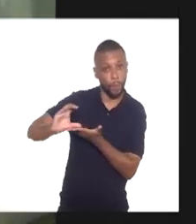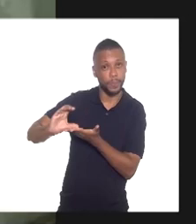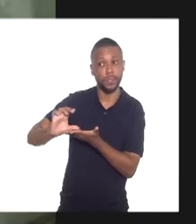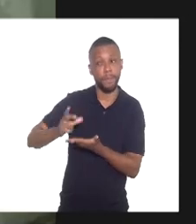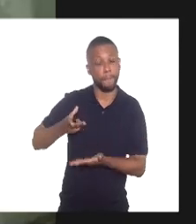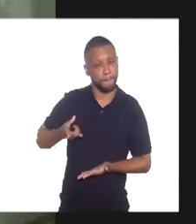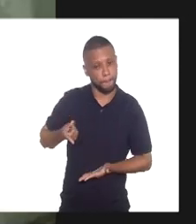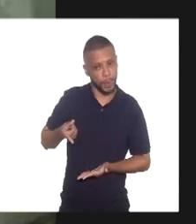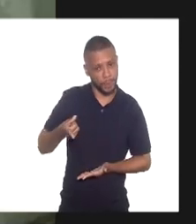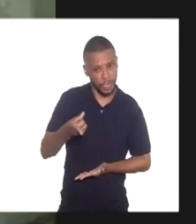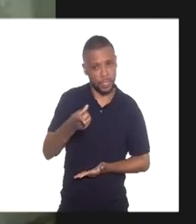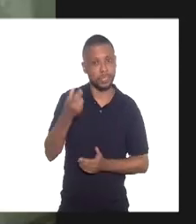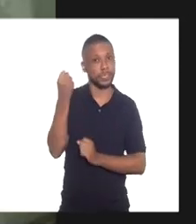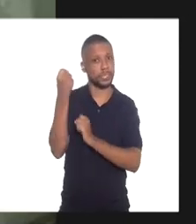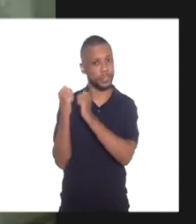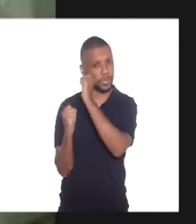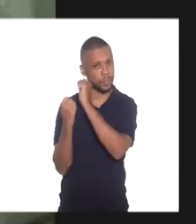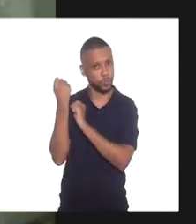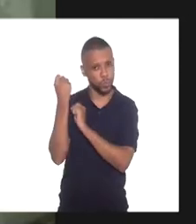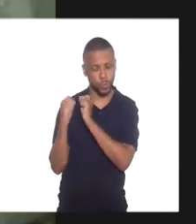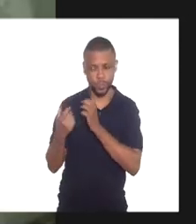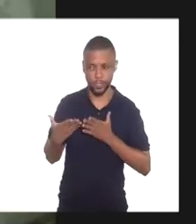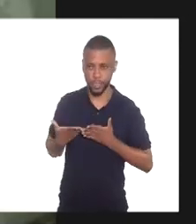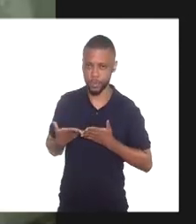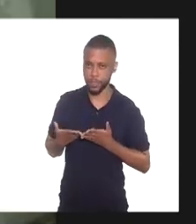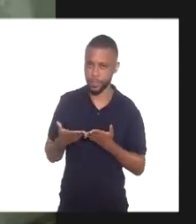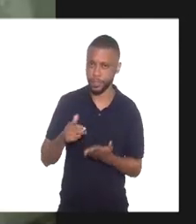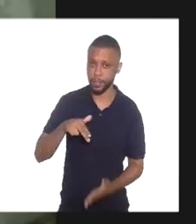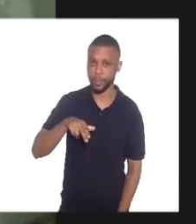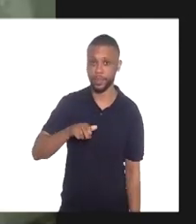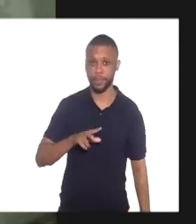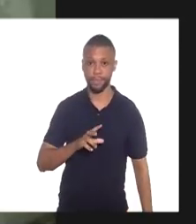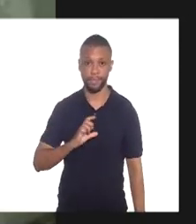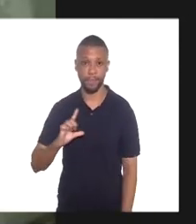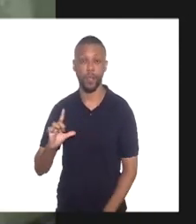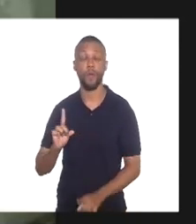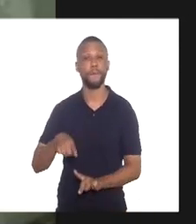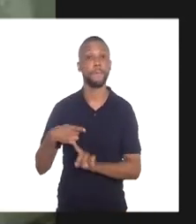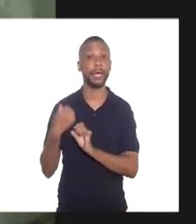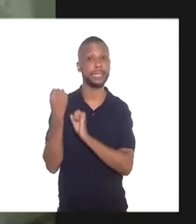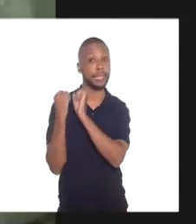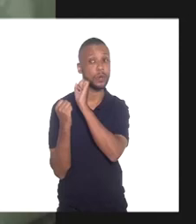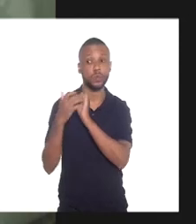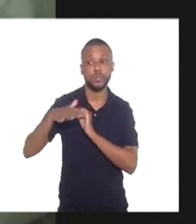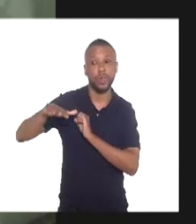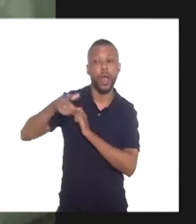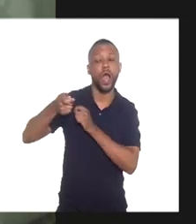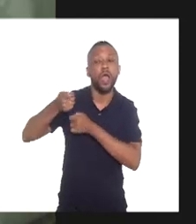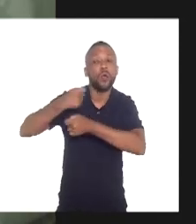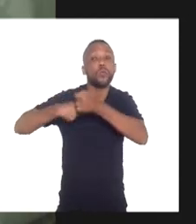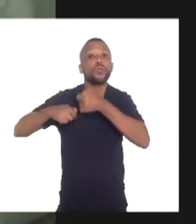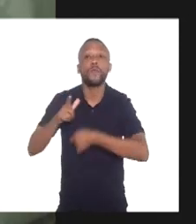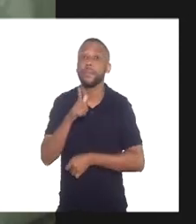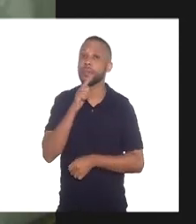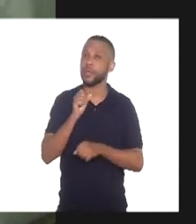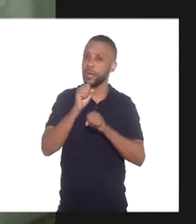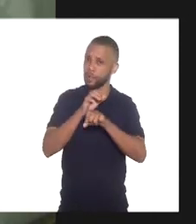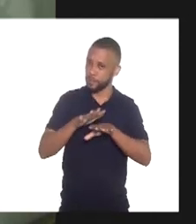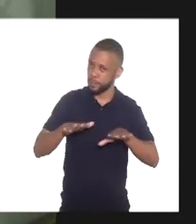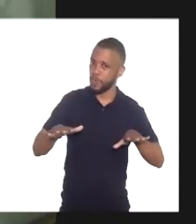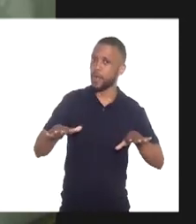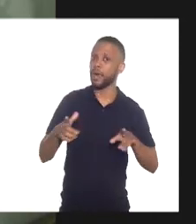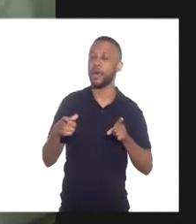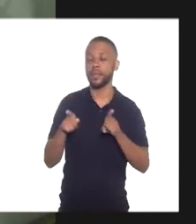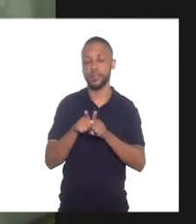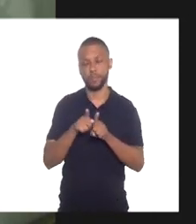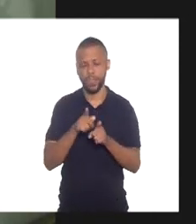naval e algumas atividades decorrentes dessa economia do mar, né? E aí, isso é uma das questões que a gente vai estar